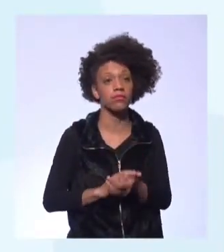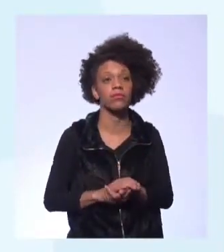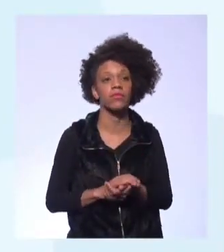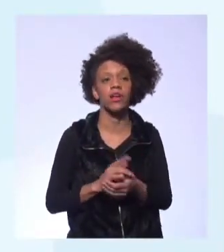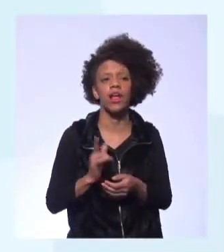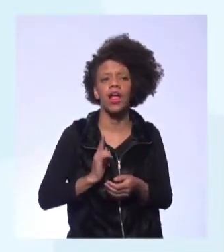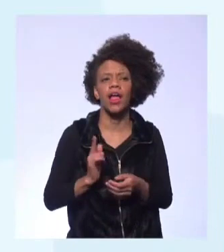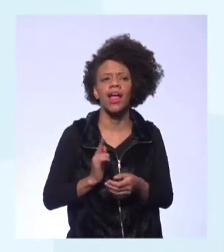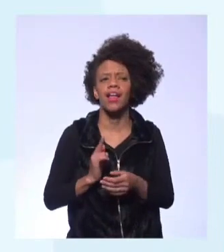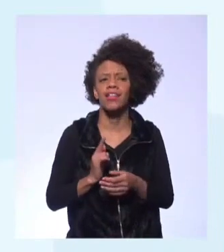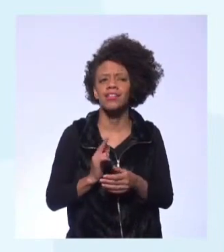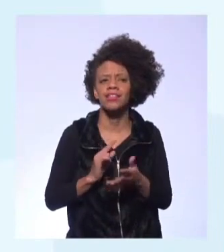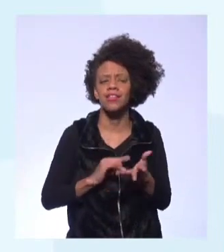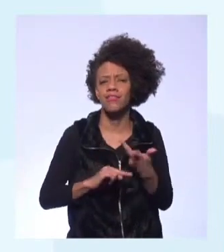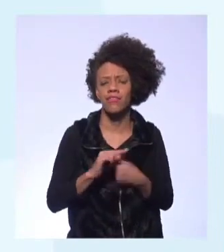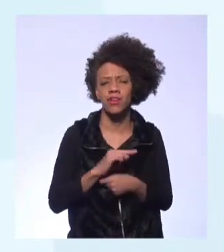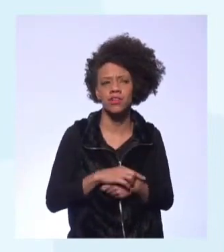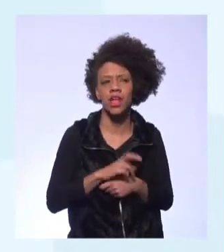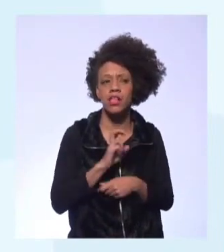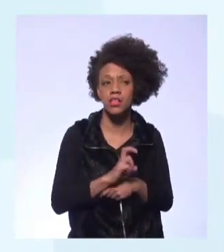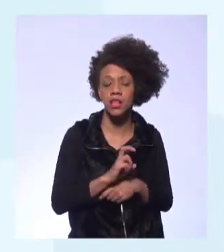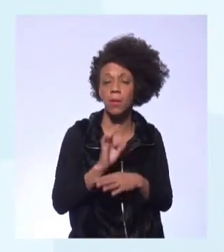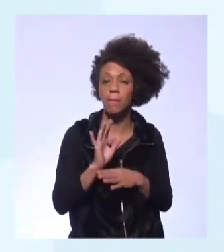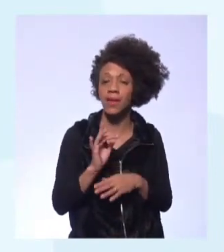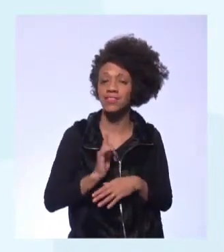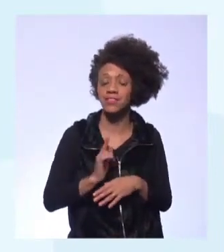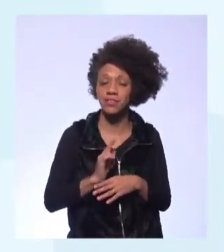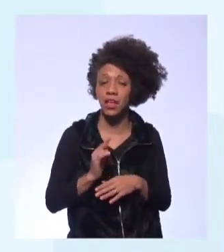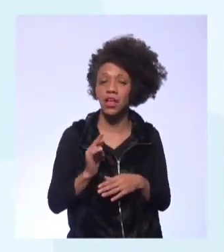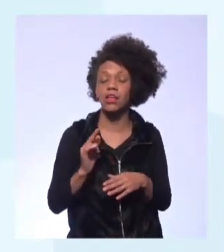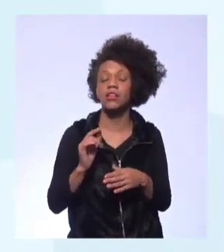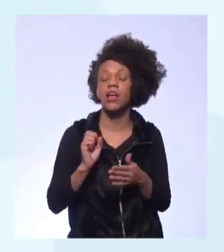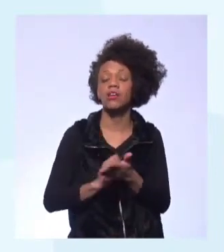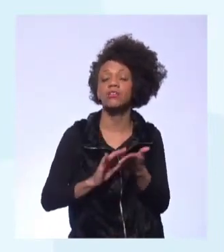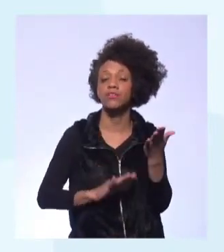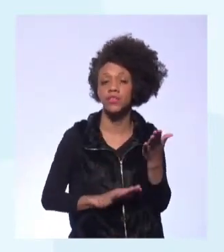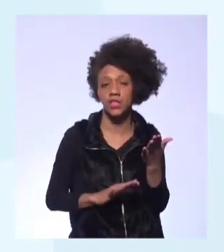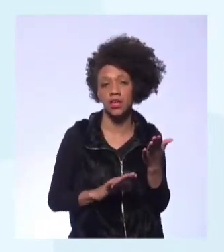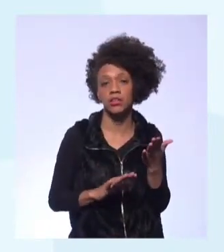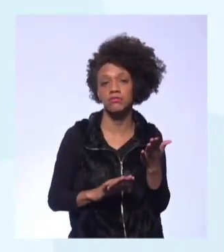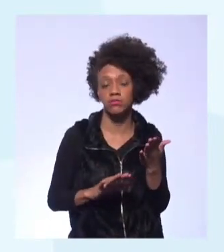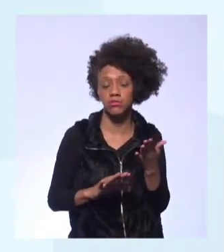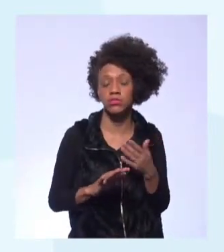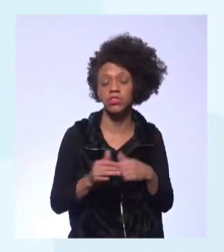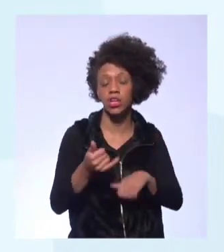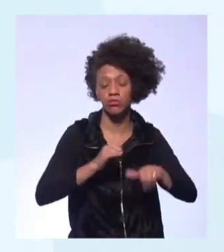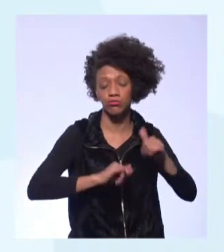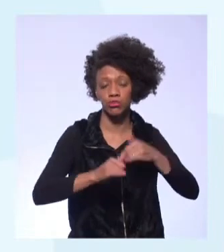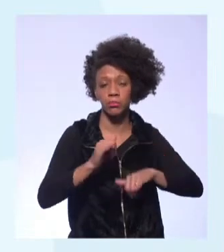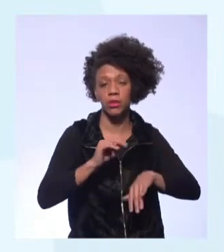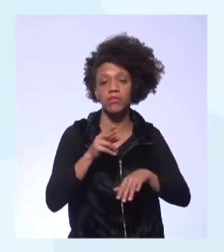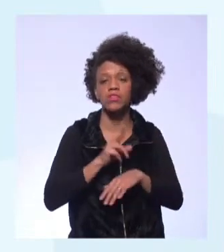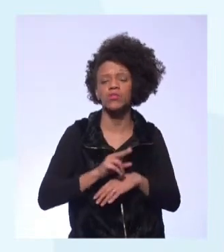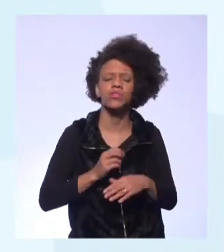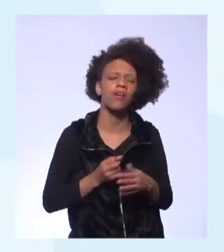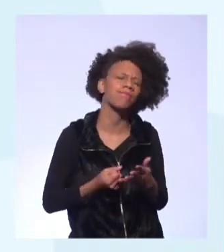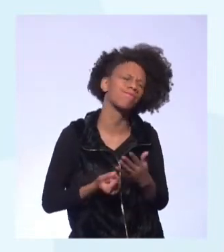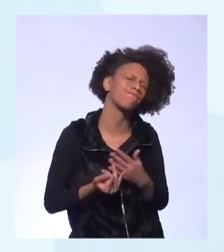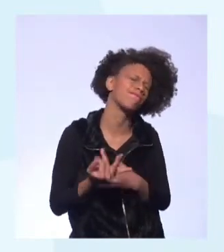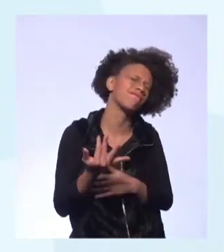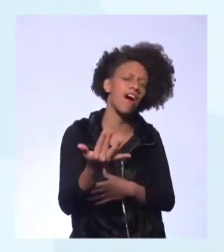várias etapas. Eu coloquei 5 etapas, mas tem exercícios, né? Tem equações químicas que você vai usar